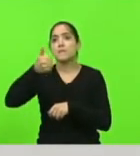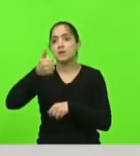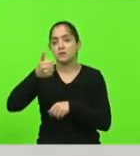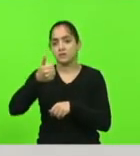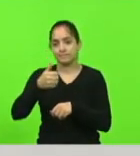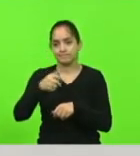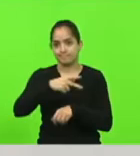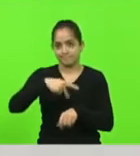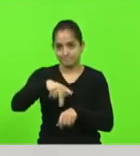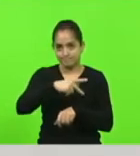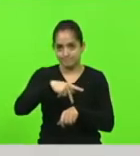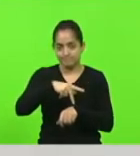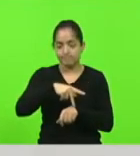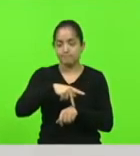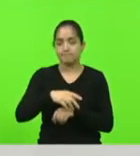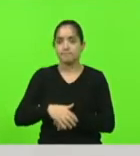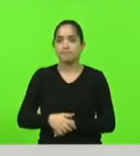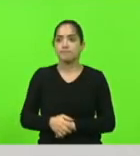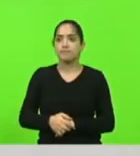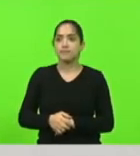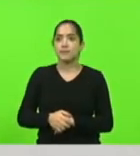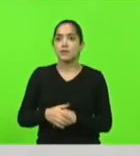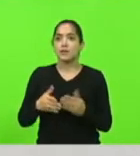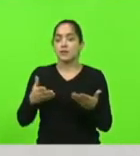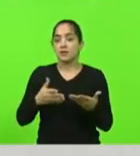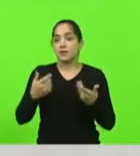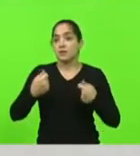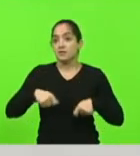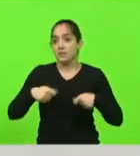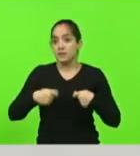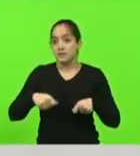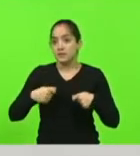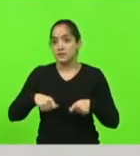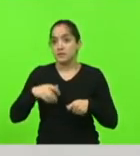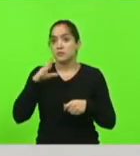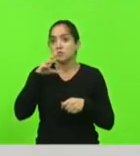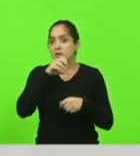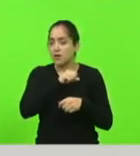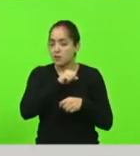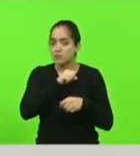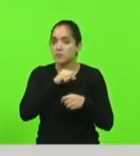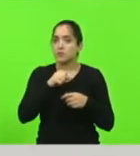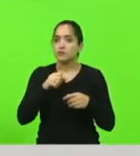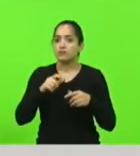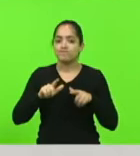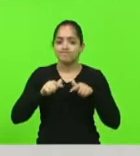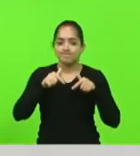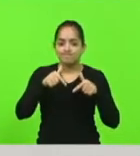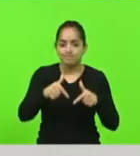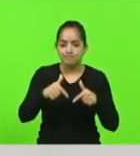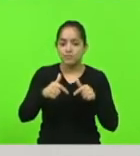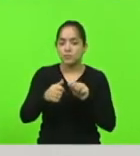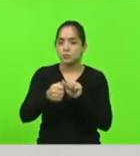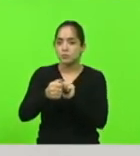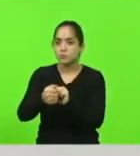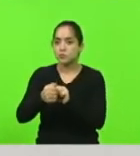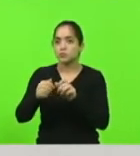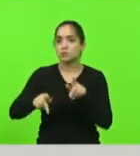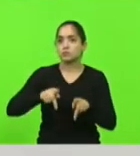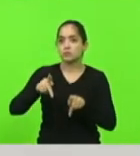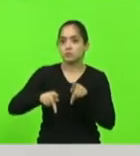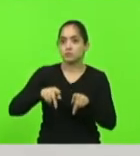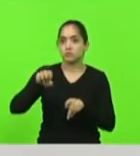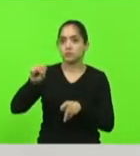país. Para isso, precisamos urgentemente que o Parlamento Federal se posicione ao lado do povo e que o STF,